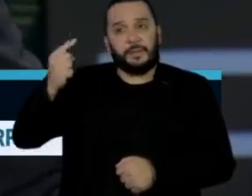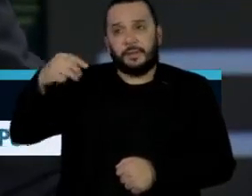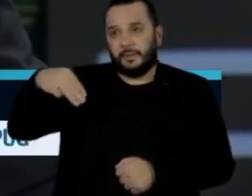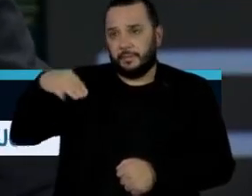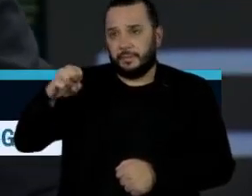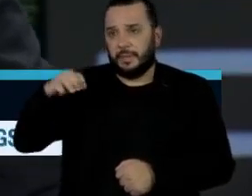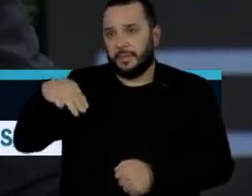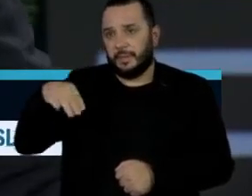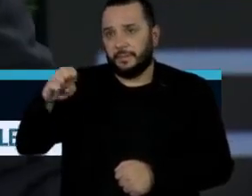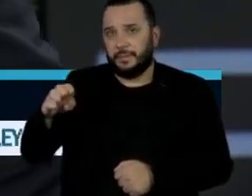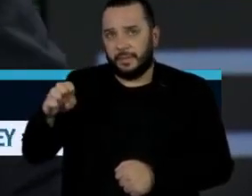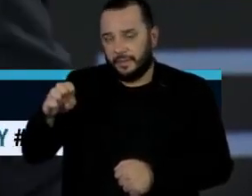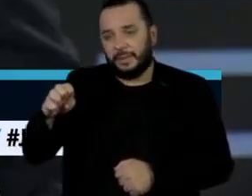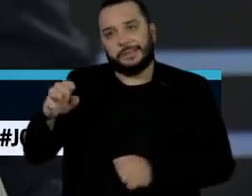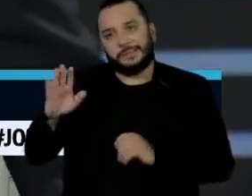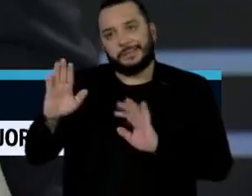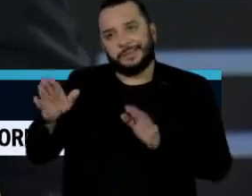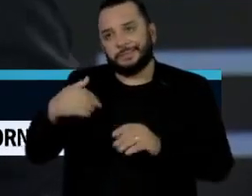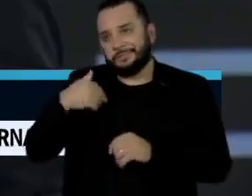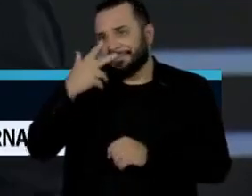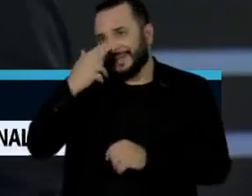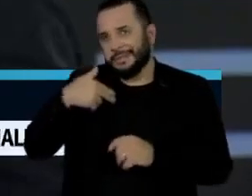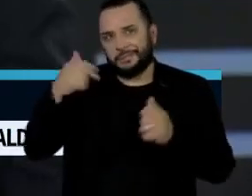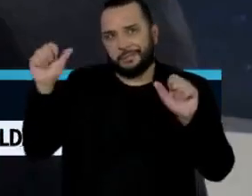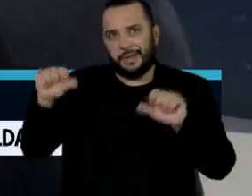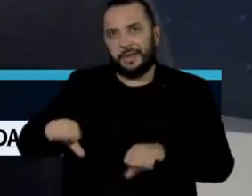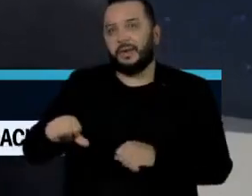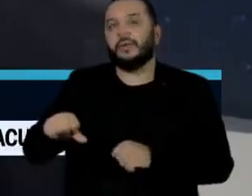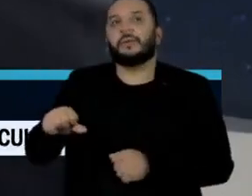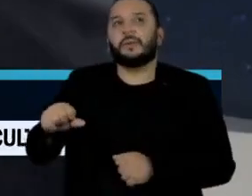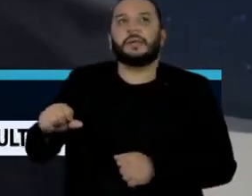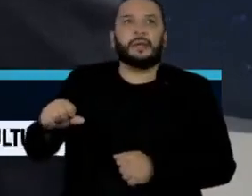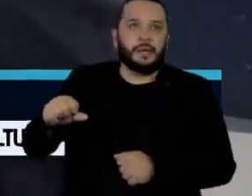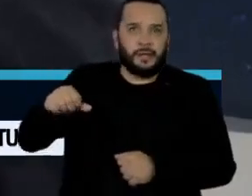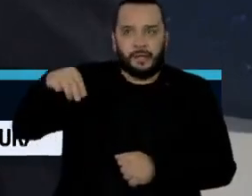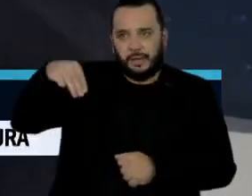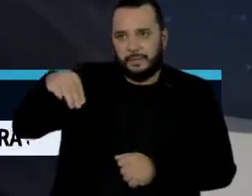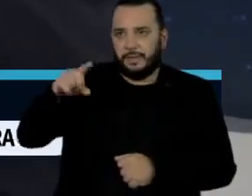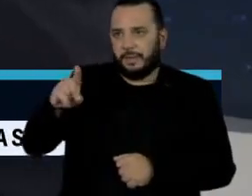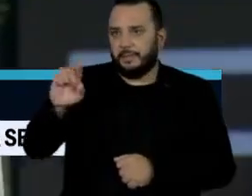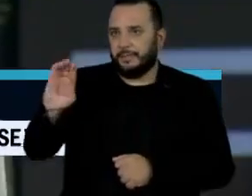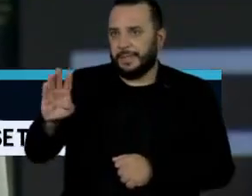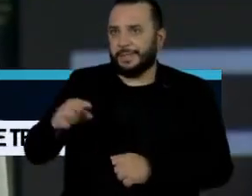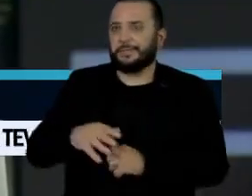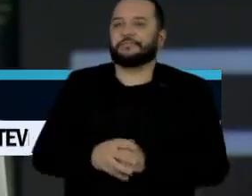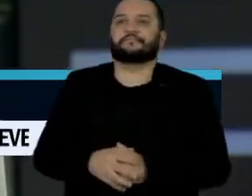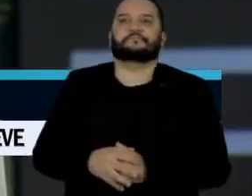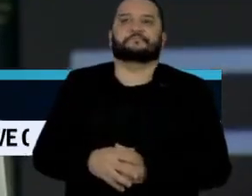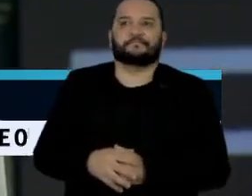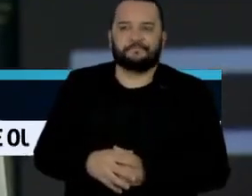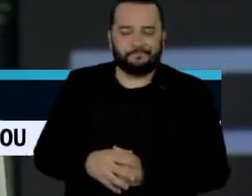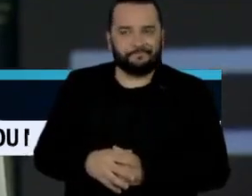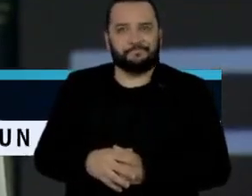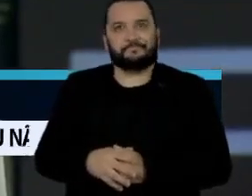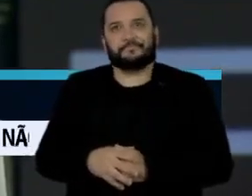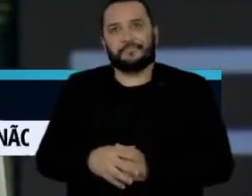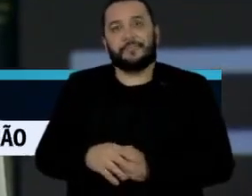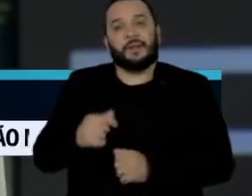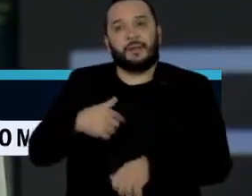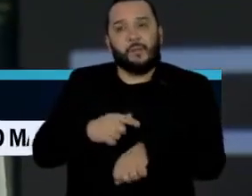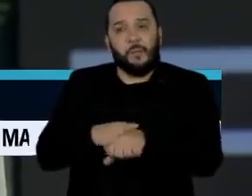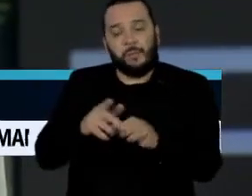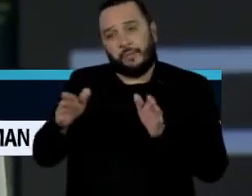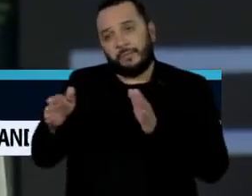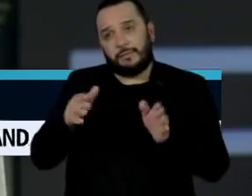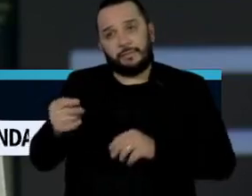acho que tá indo muito mal PMDB MDB ou PMDB MDB MDB Eu acho que o